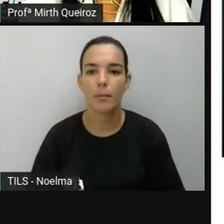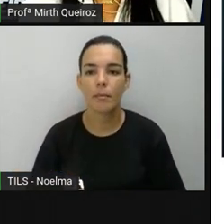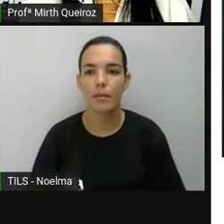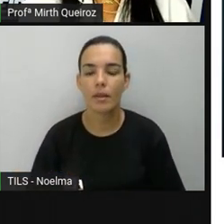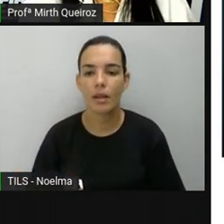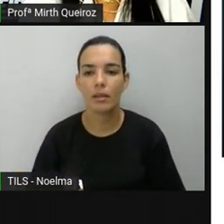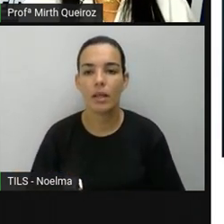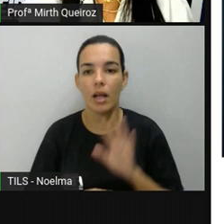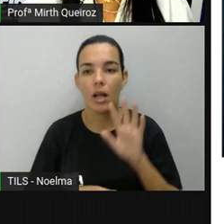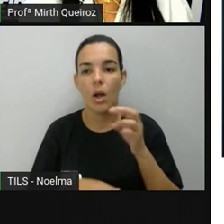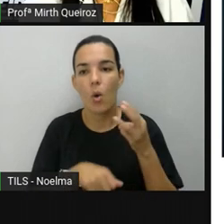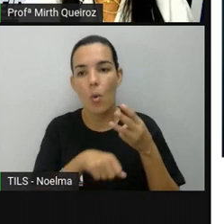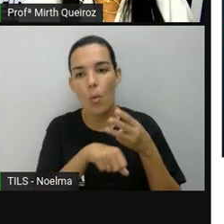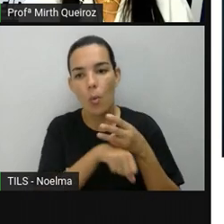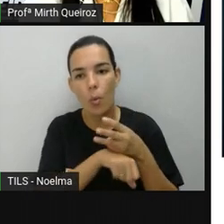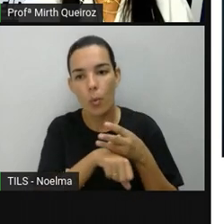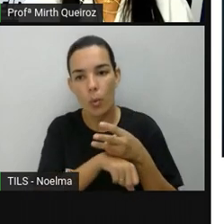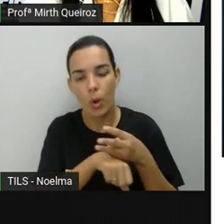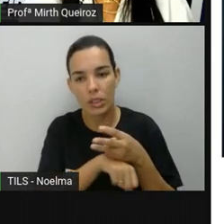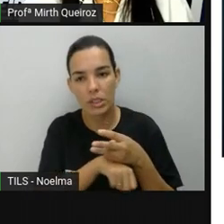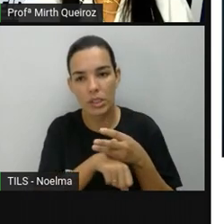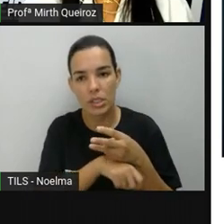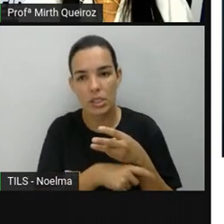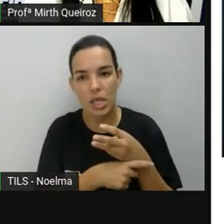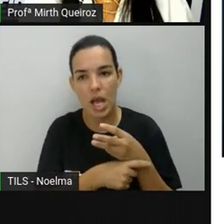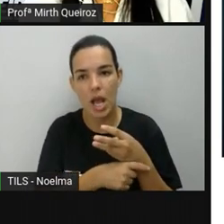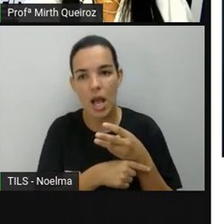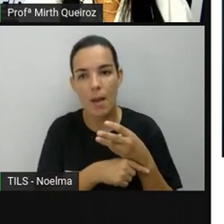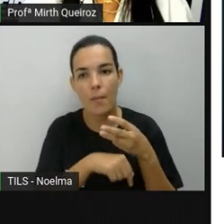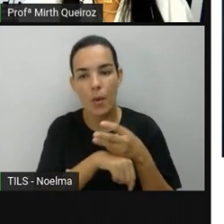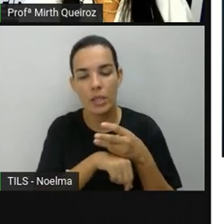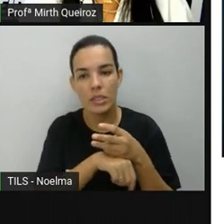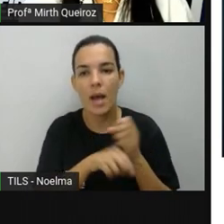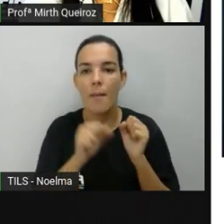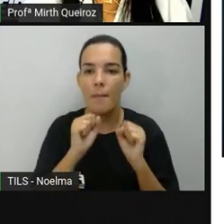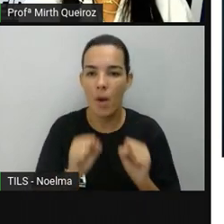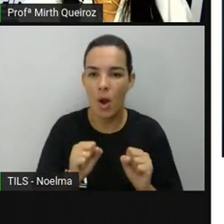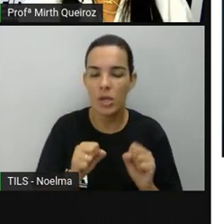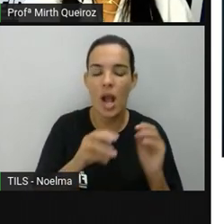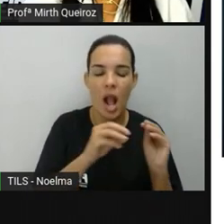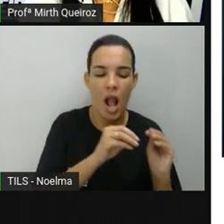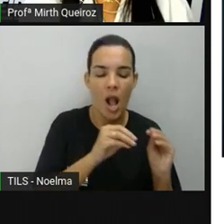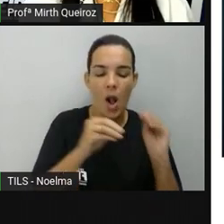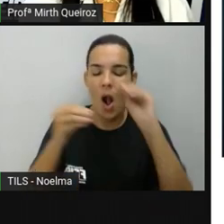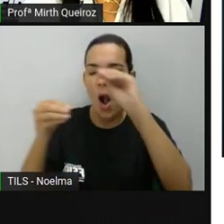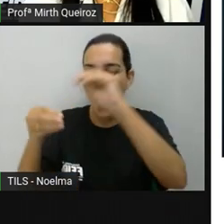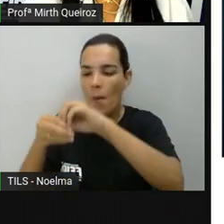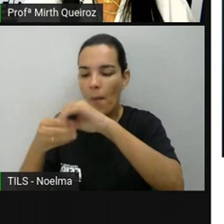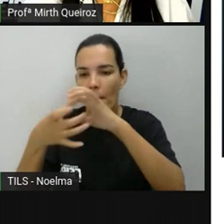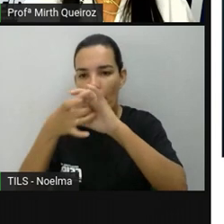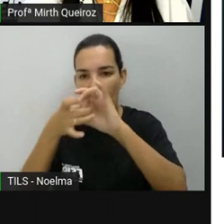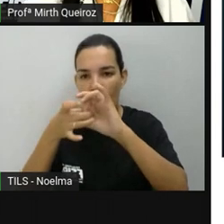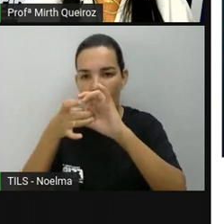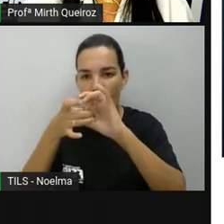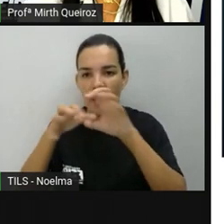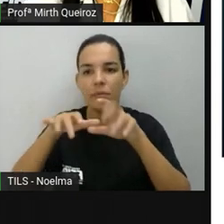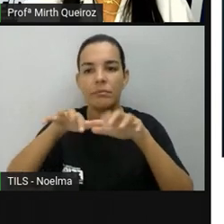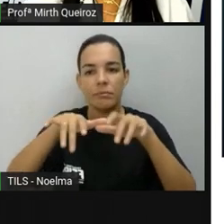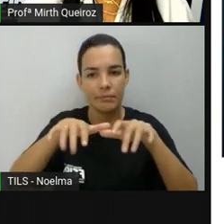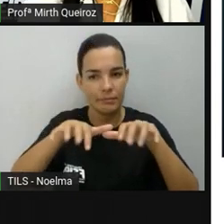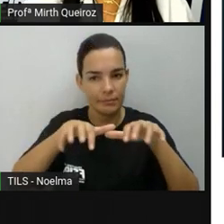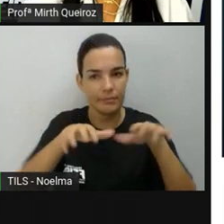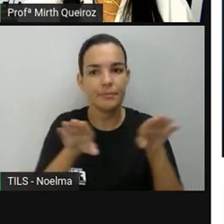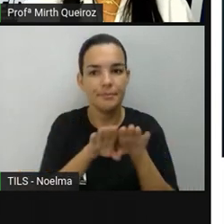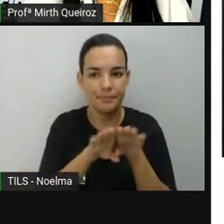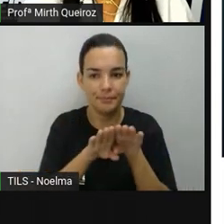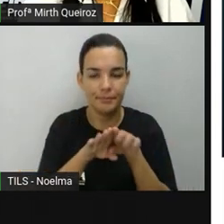no próprio computador. Então, você pode conectar o seu WhatsApp no computador. Então, a gente tem que estar atento, tem que tomar